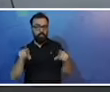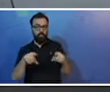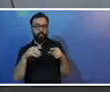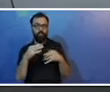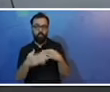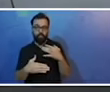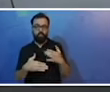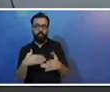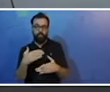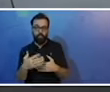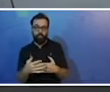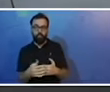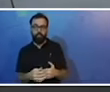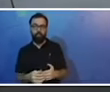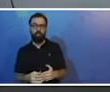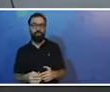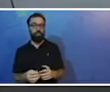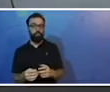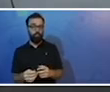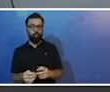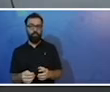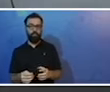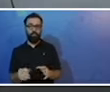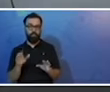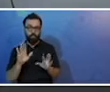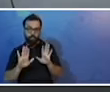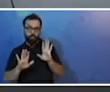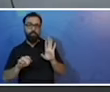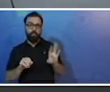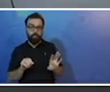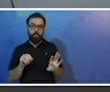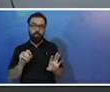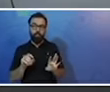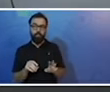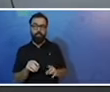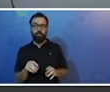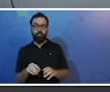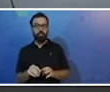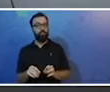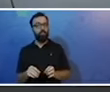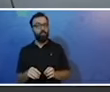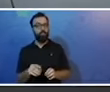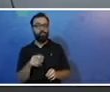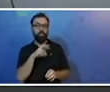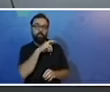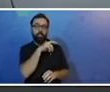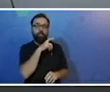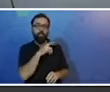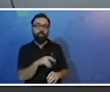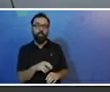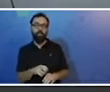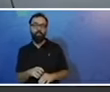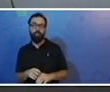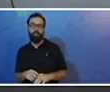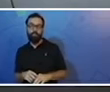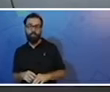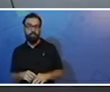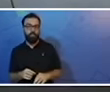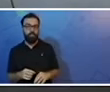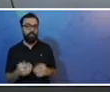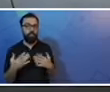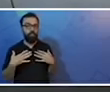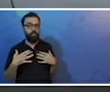depois nós vamos imitar os movimentos que é a cobra que tá dentro da música Vai fazendo com as várias